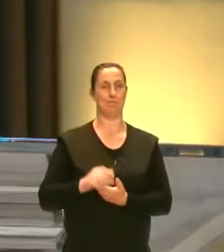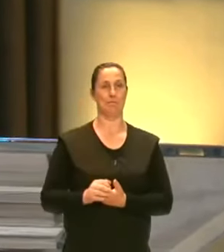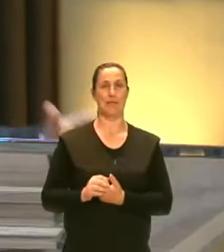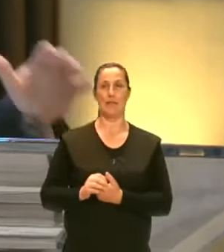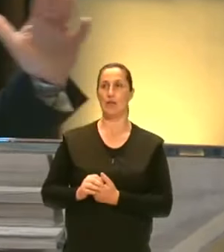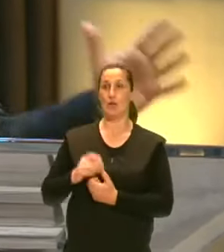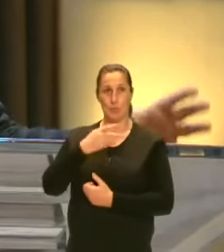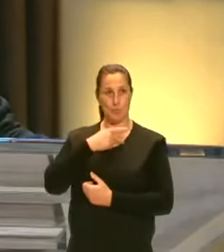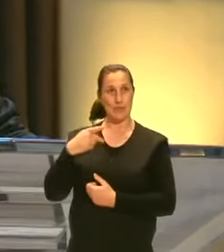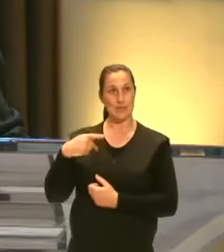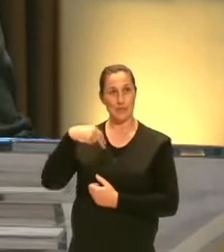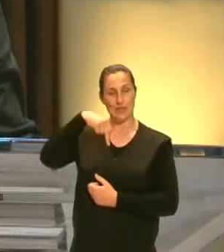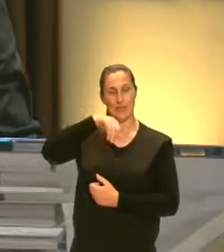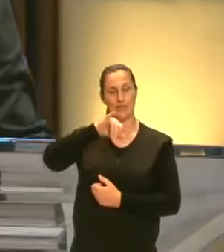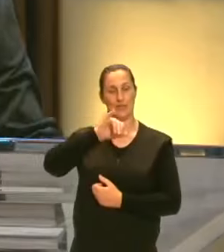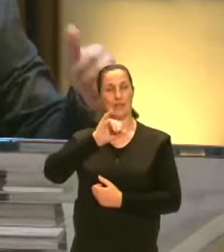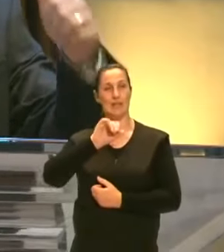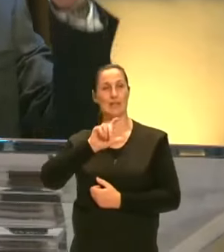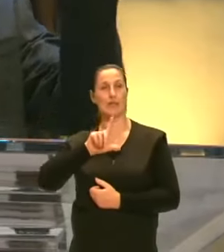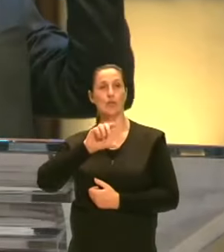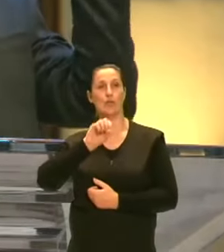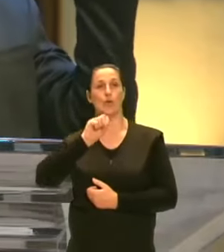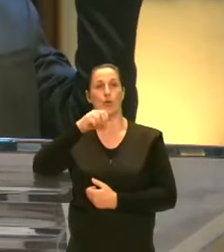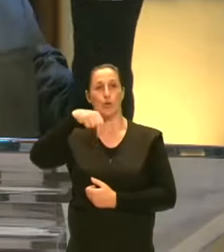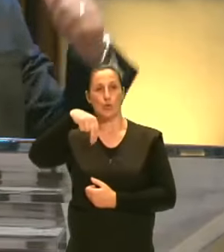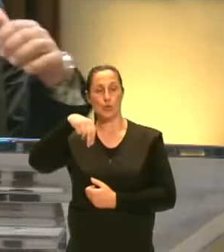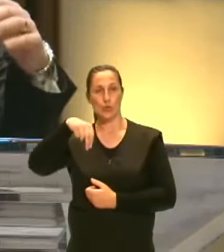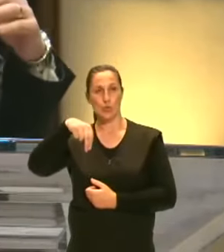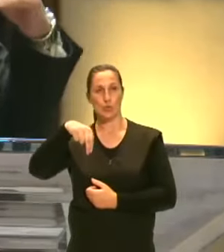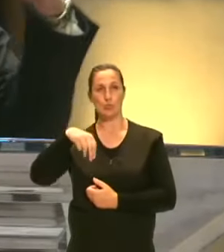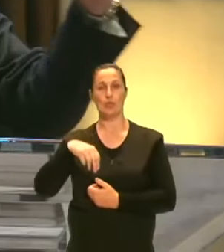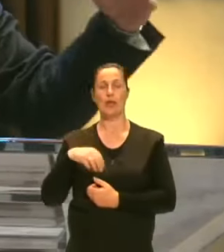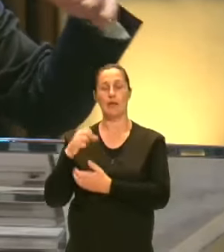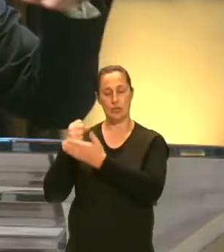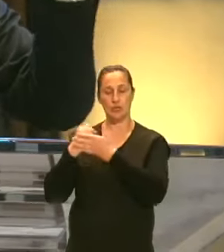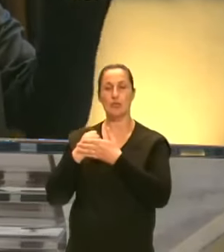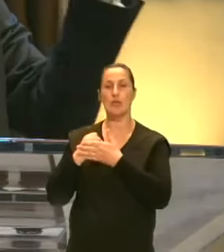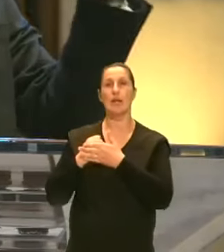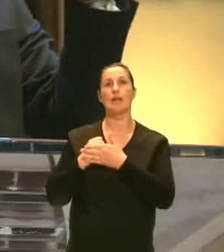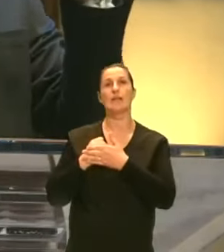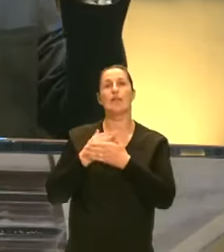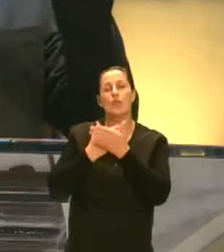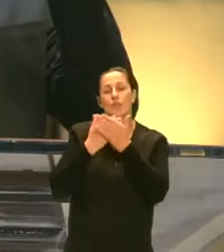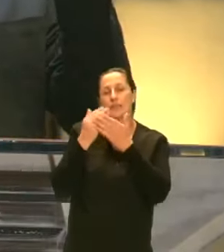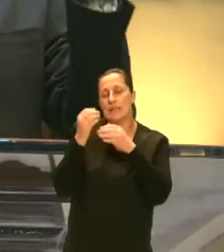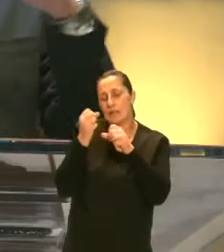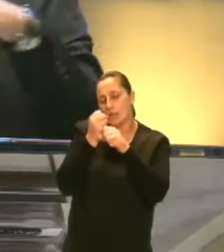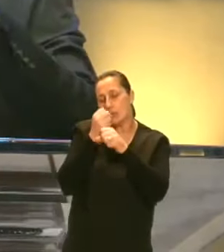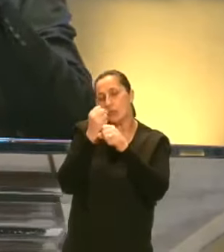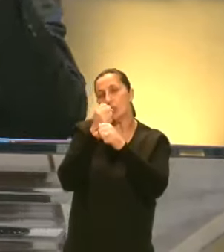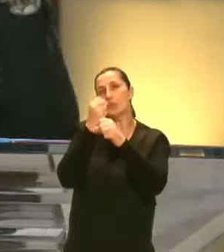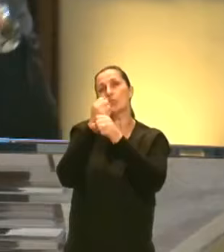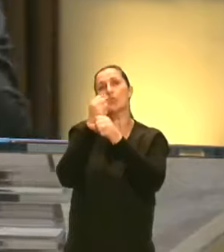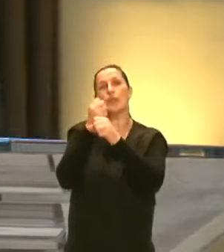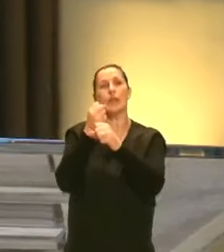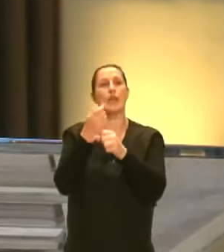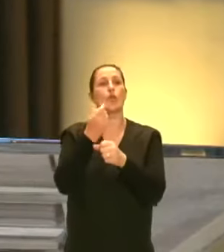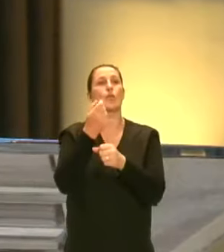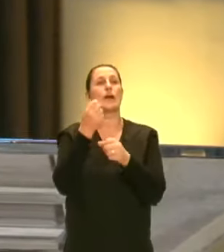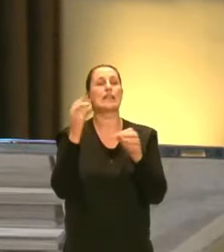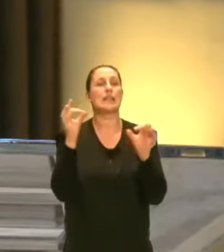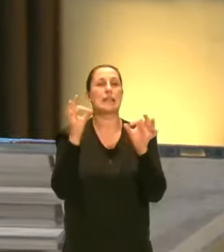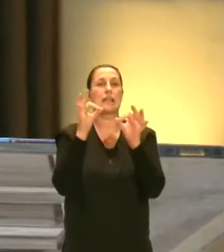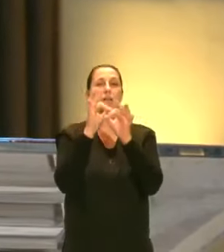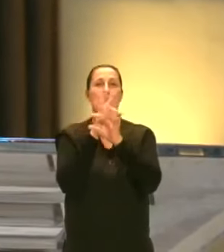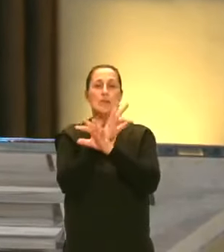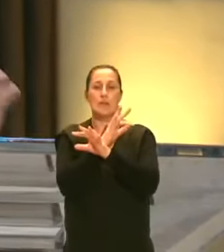ajudado com isso. Está linda a nossa igreja. Mas lá em janeiro de 2020 estava construído, estava ainda em fase, indo para os acabamentos, alguns detalhes,